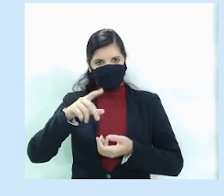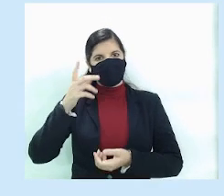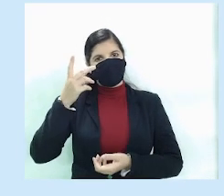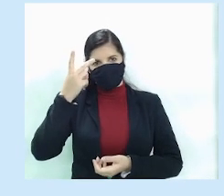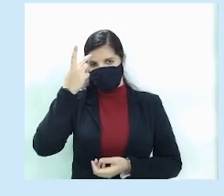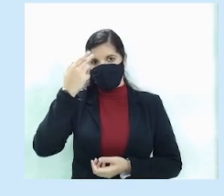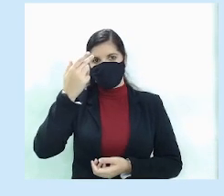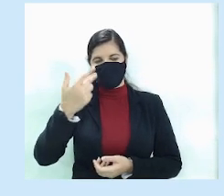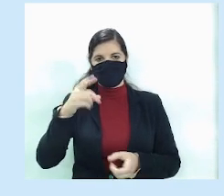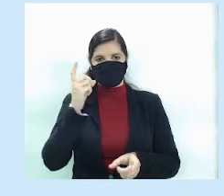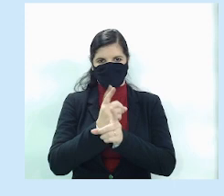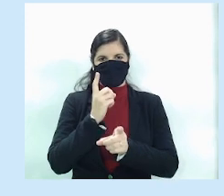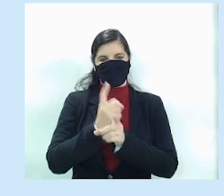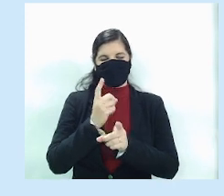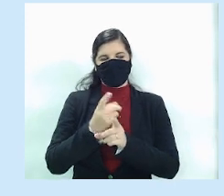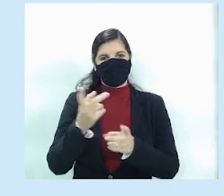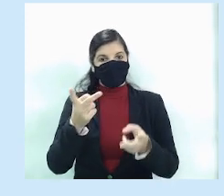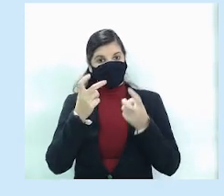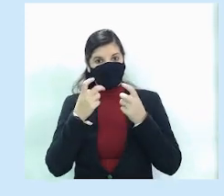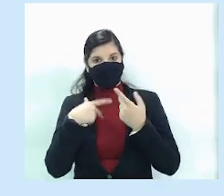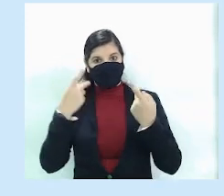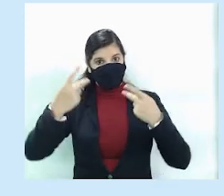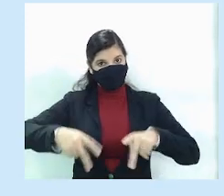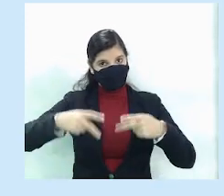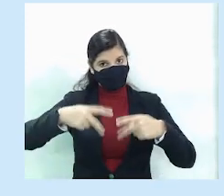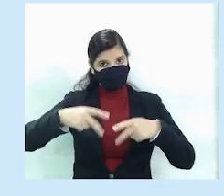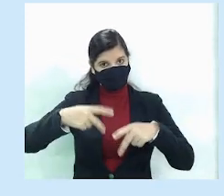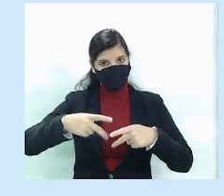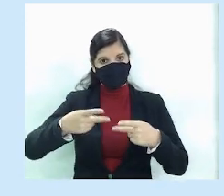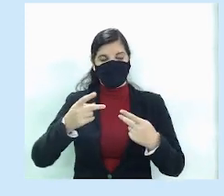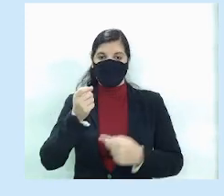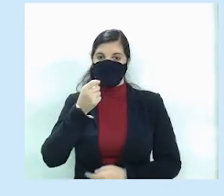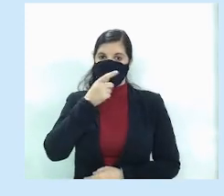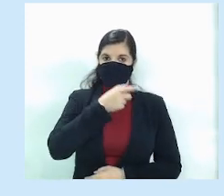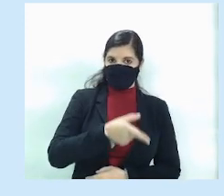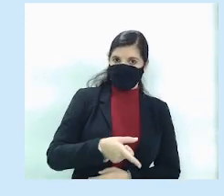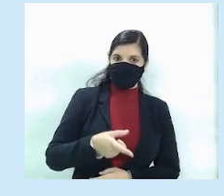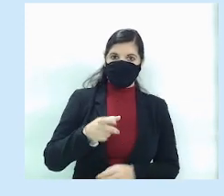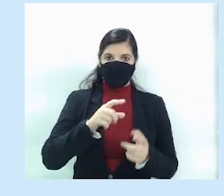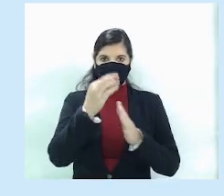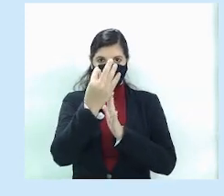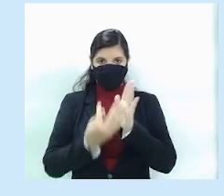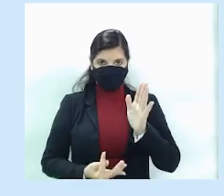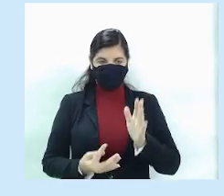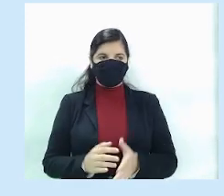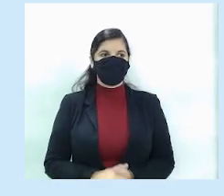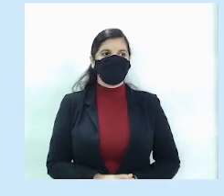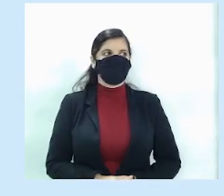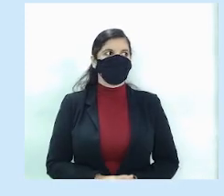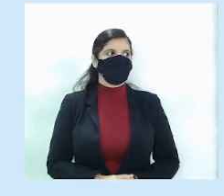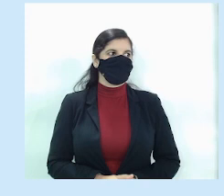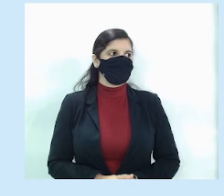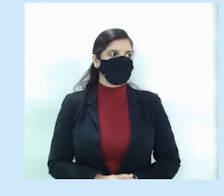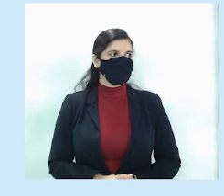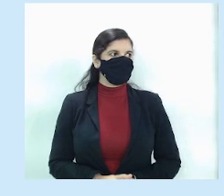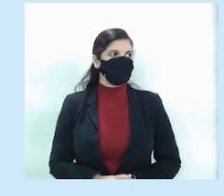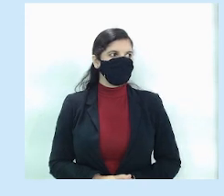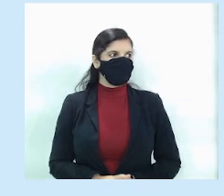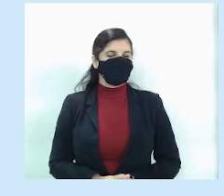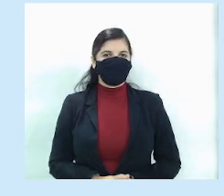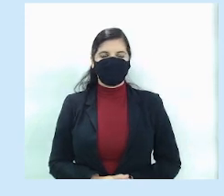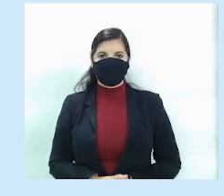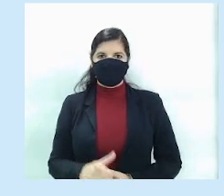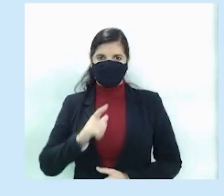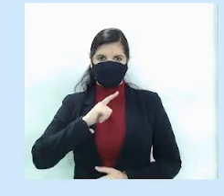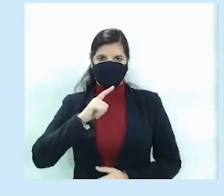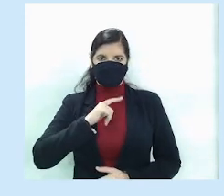comum e que garante também esse caráter humorístico nos textos. Na tela a gente tem